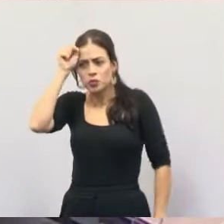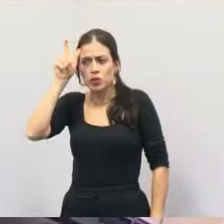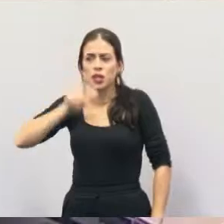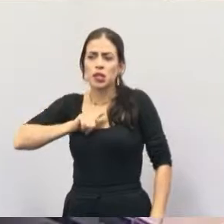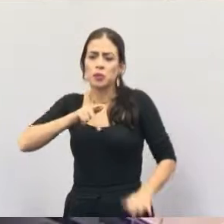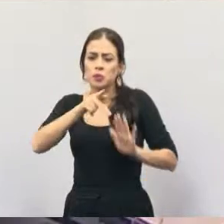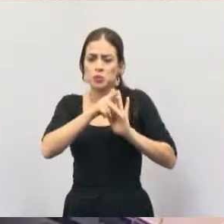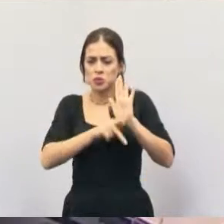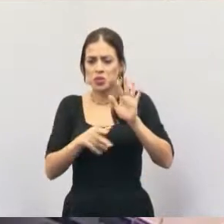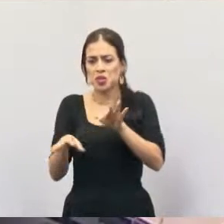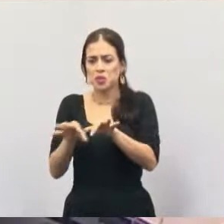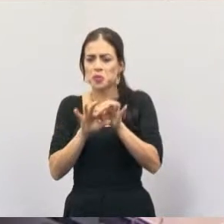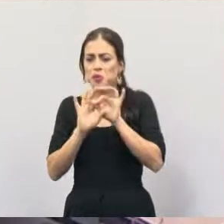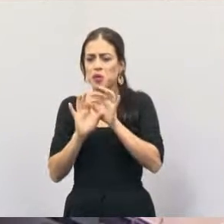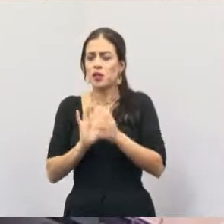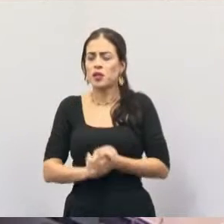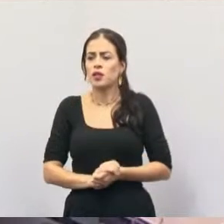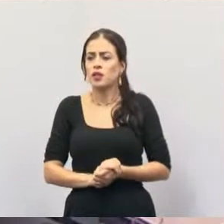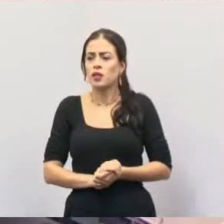Não havendo,